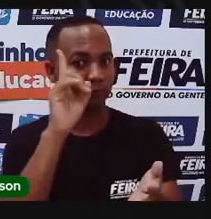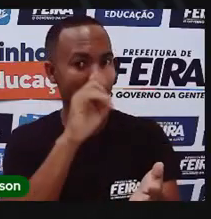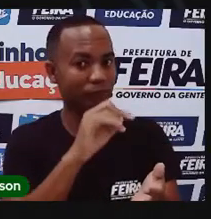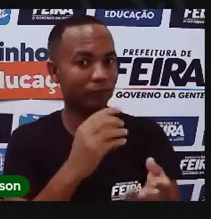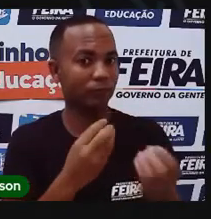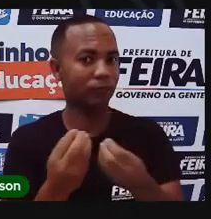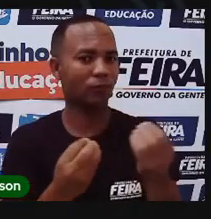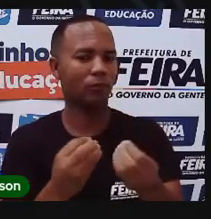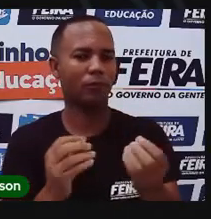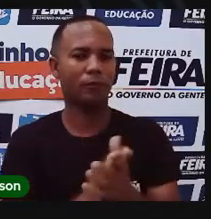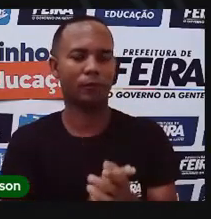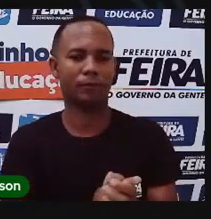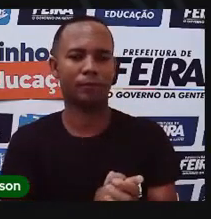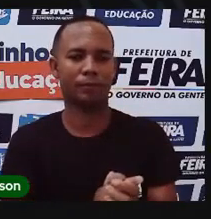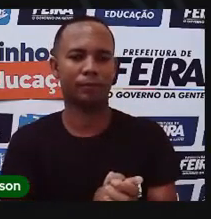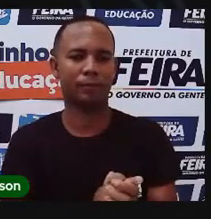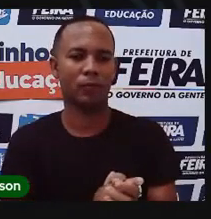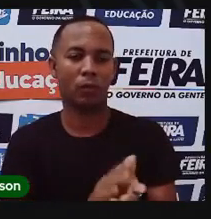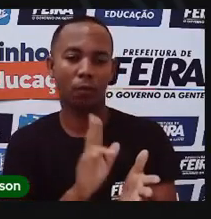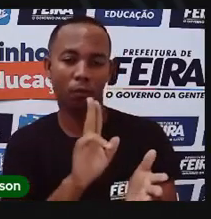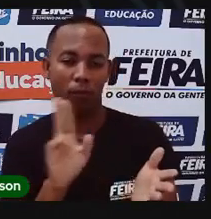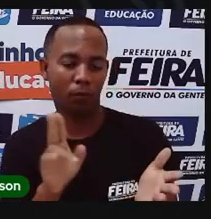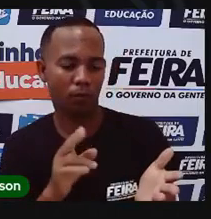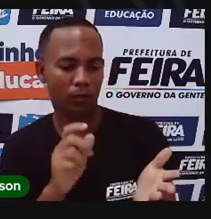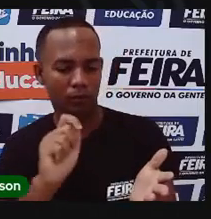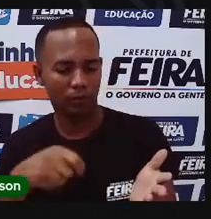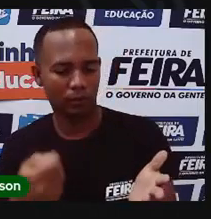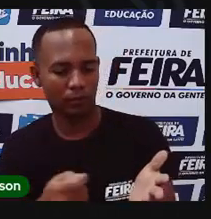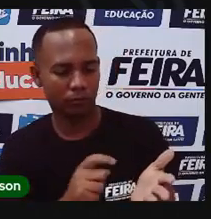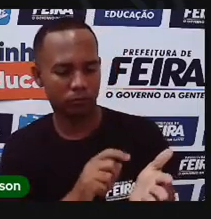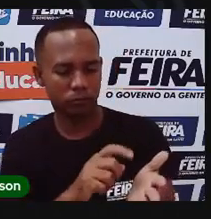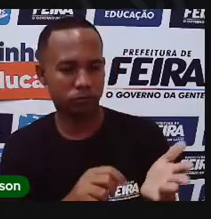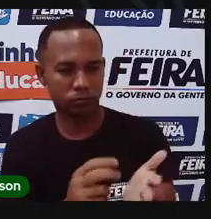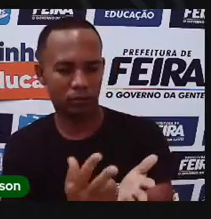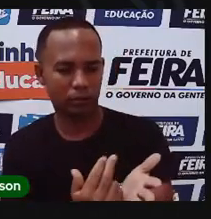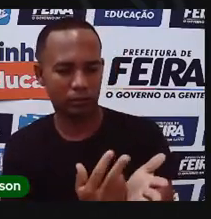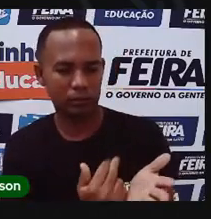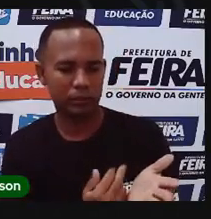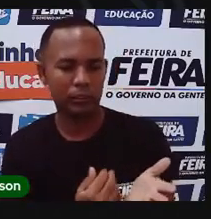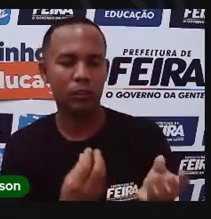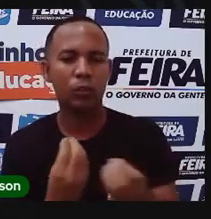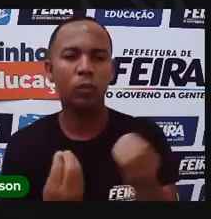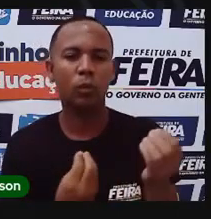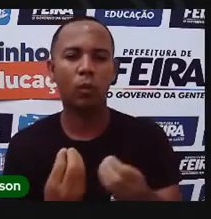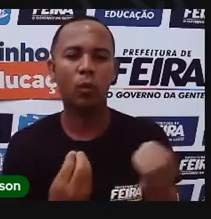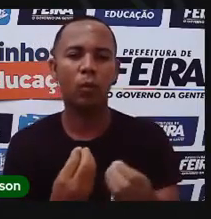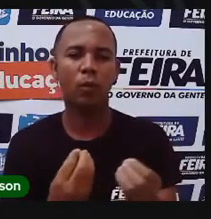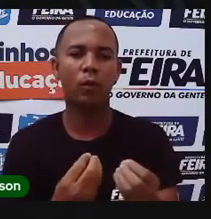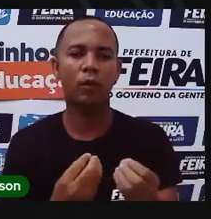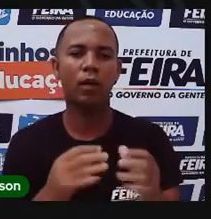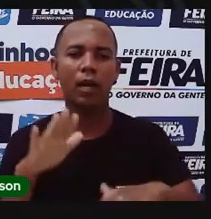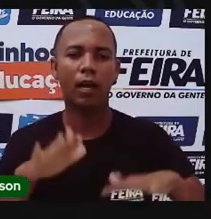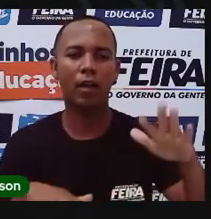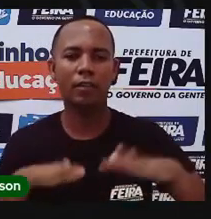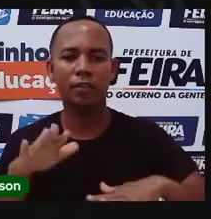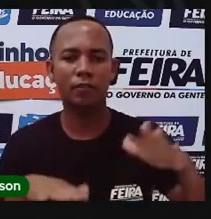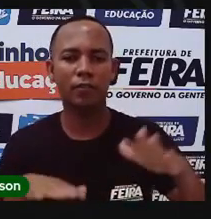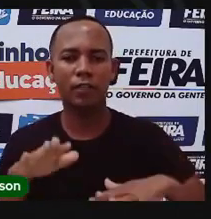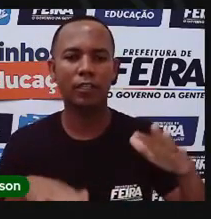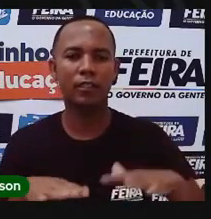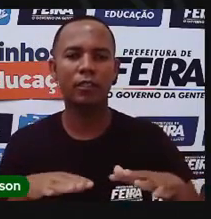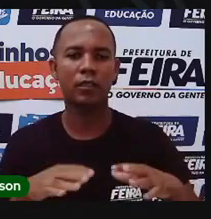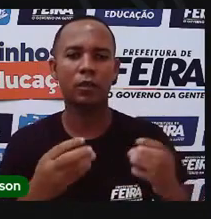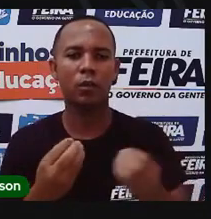O que é a xilogravura? Xilogravura são essas ilustrações que, na maioria das vezes, olha só,